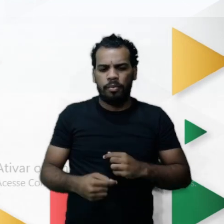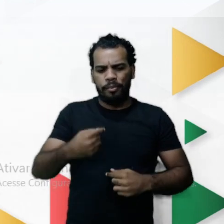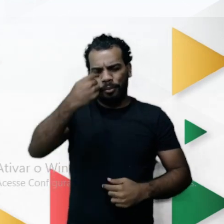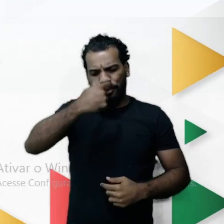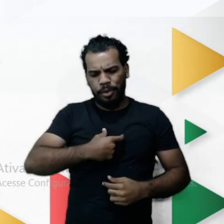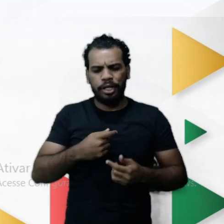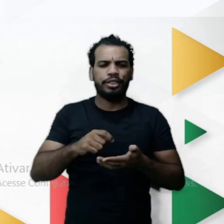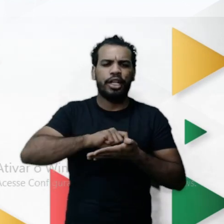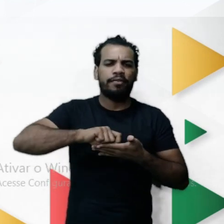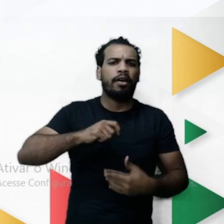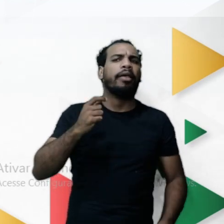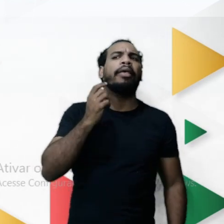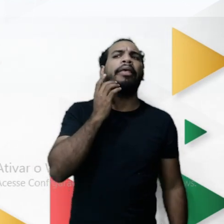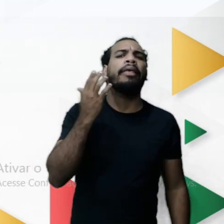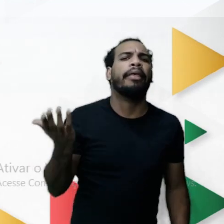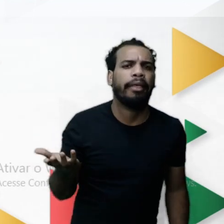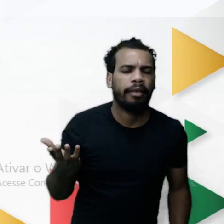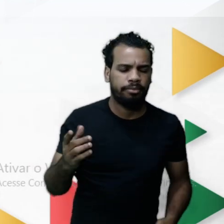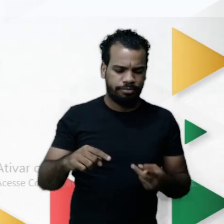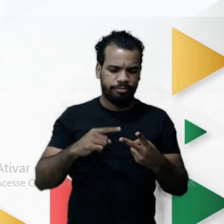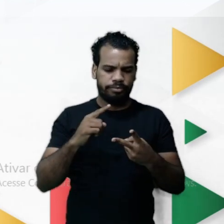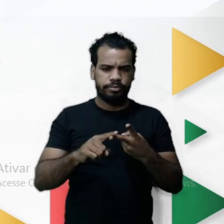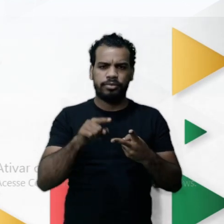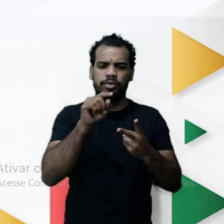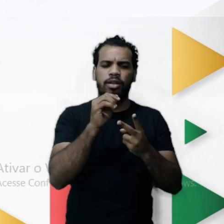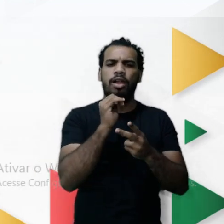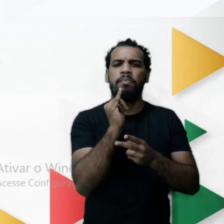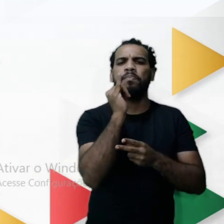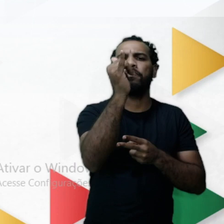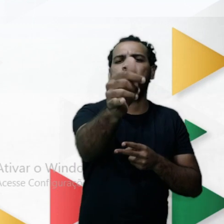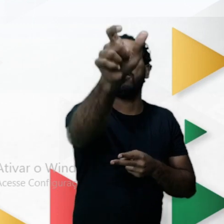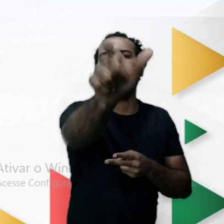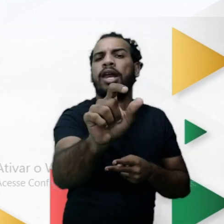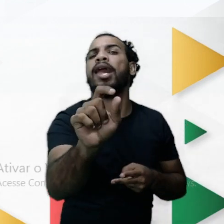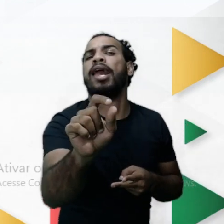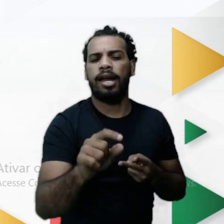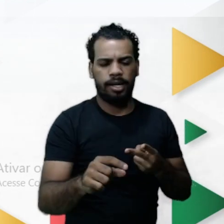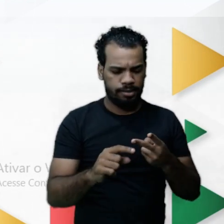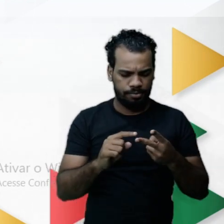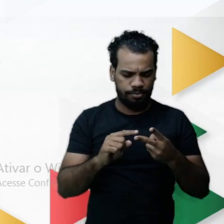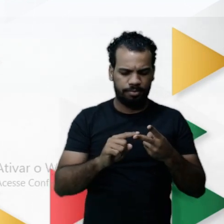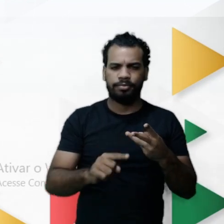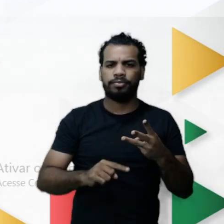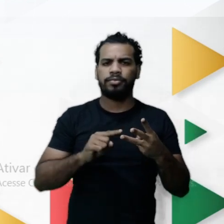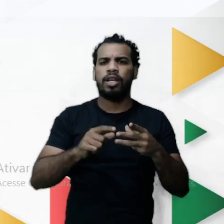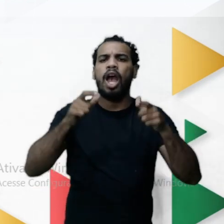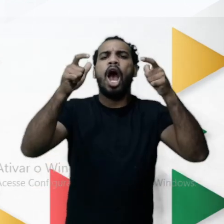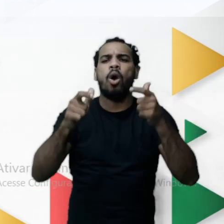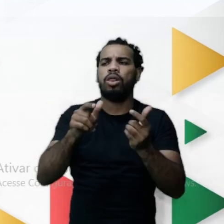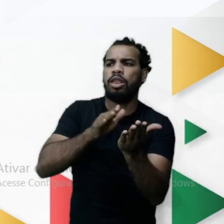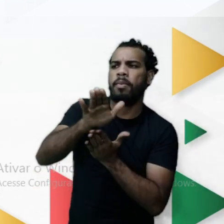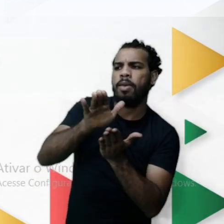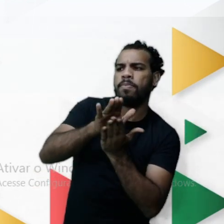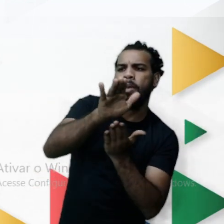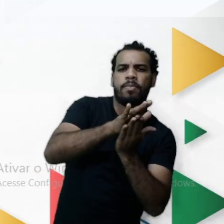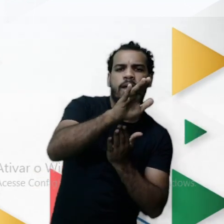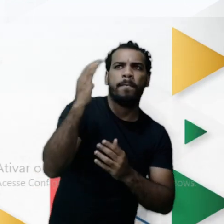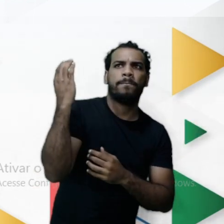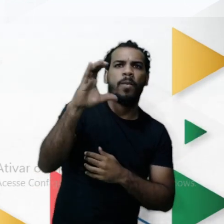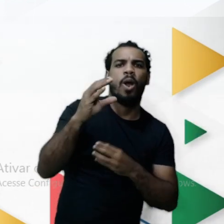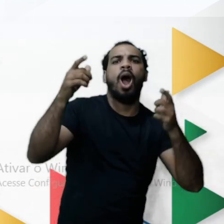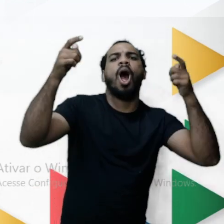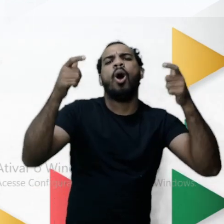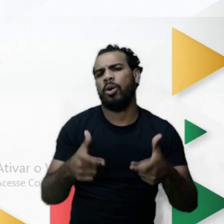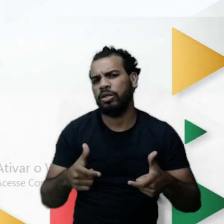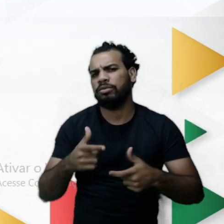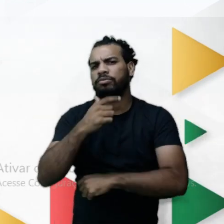produz, quem é o interlocutor, qual o meio utilizado, meio que vai circular. Isso aí são